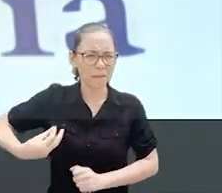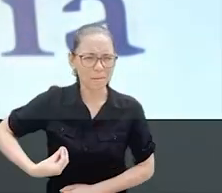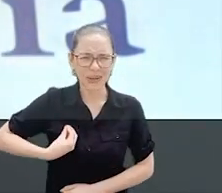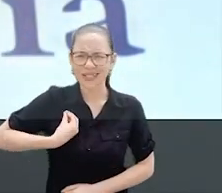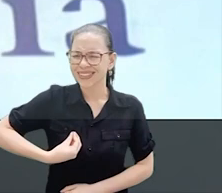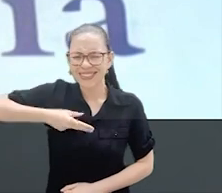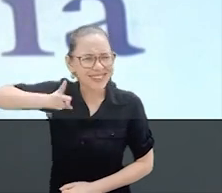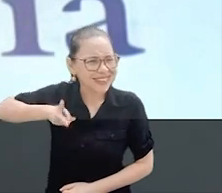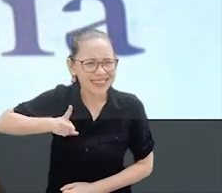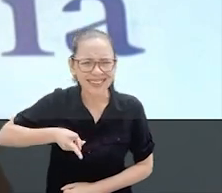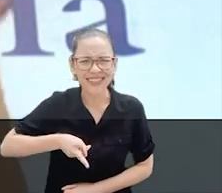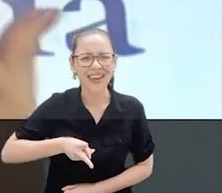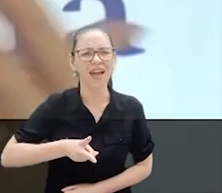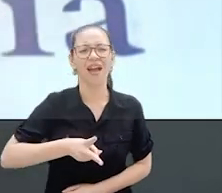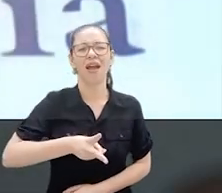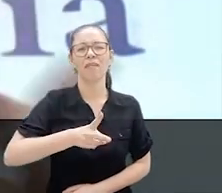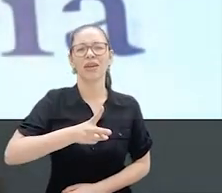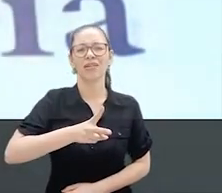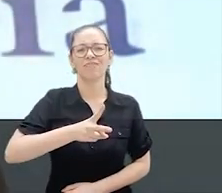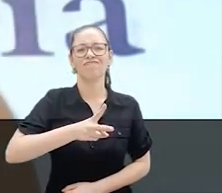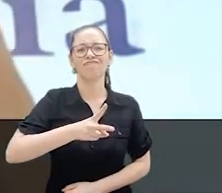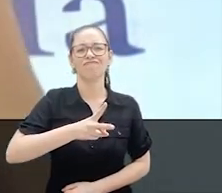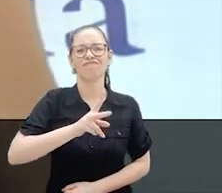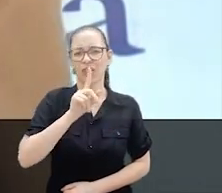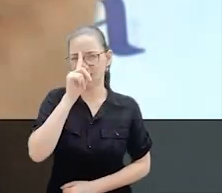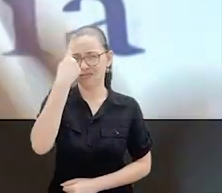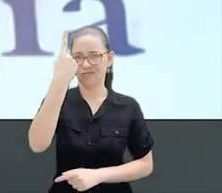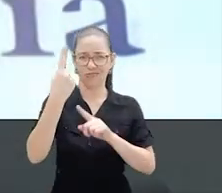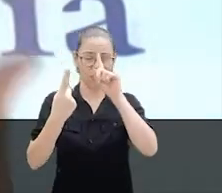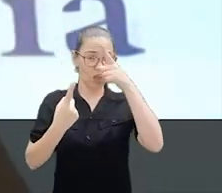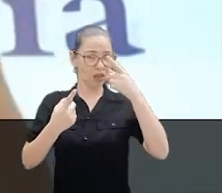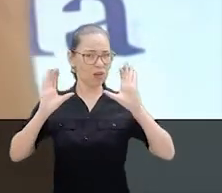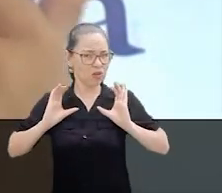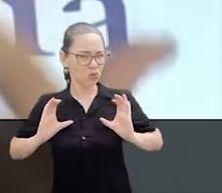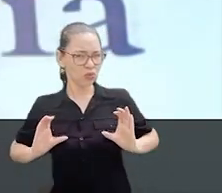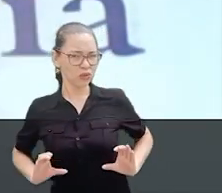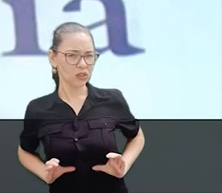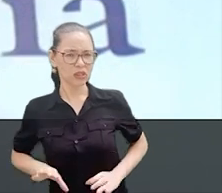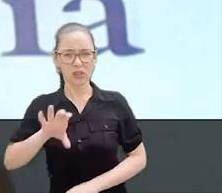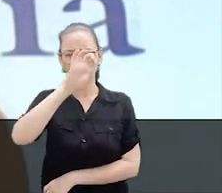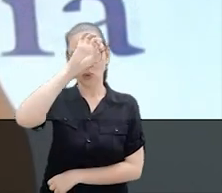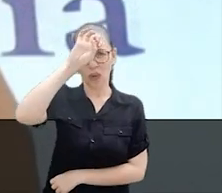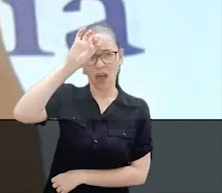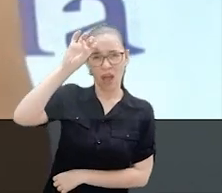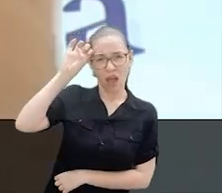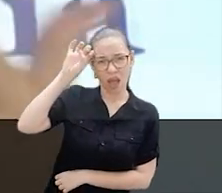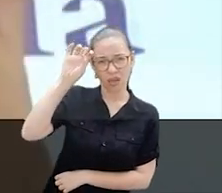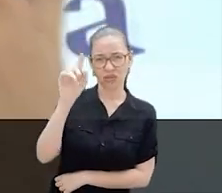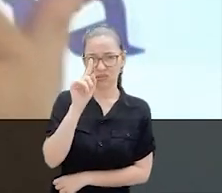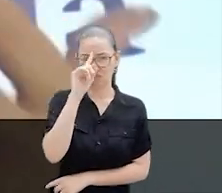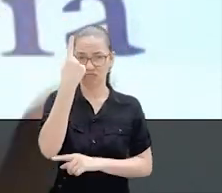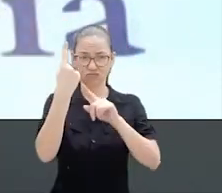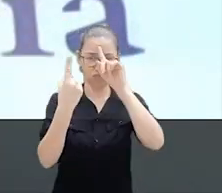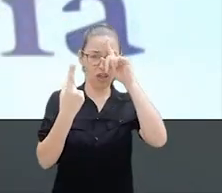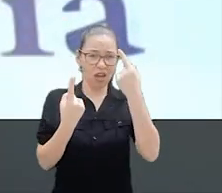presente, presente, suas ideias, sua postura, sua posição, seus ideais